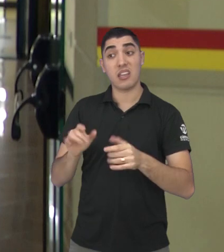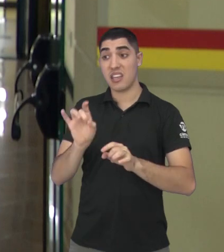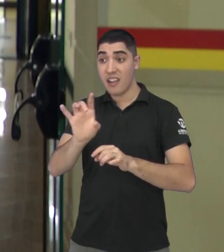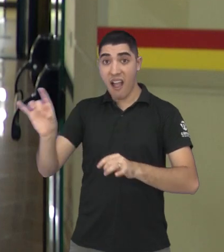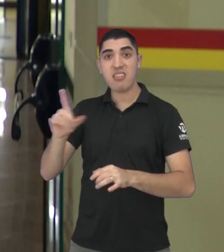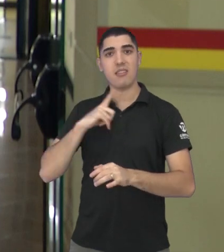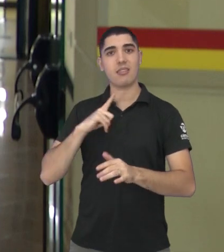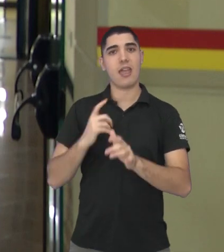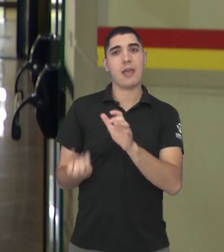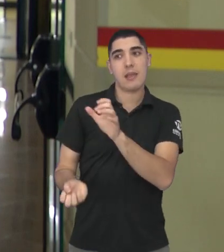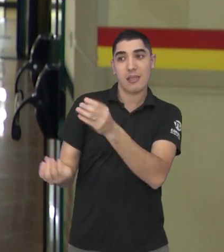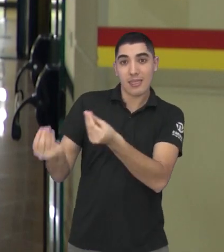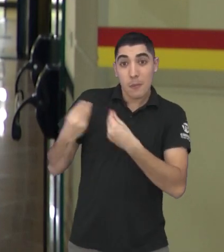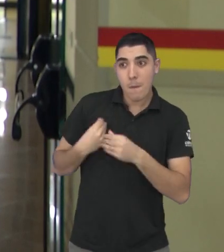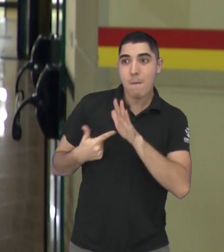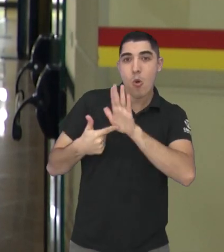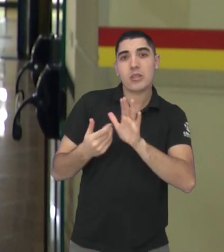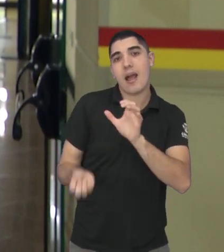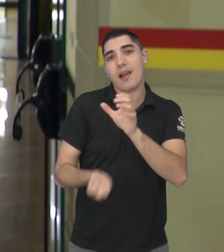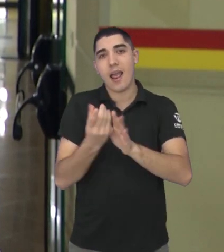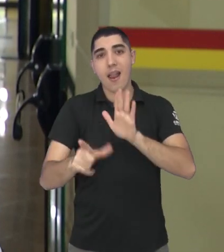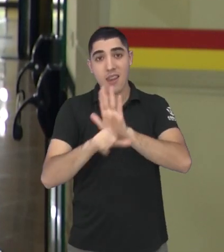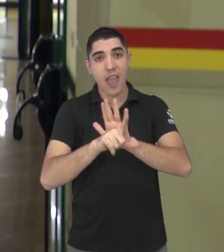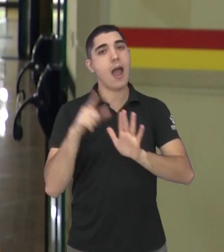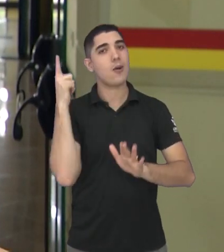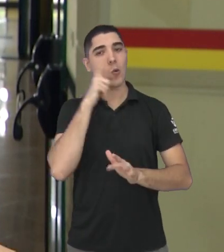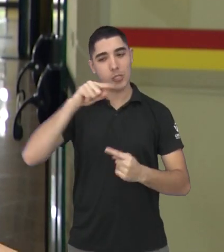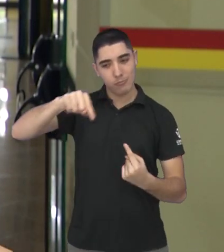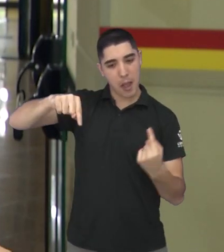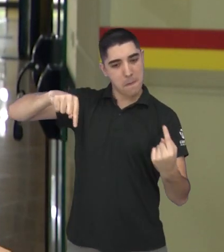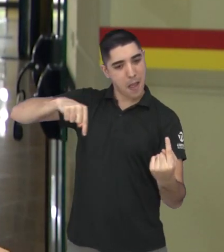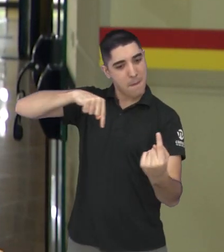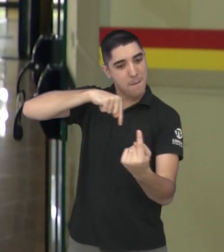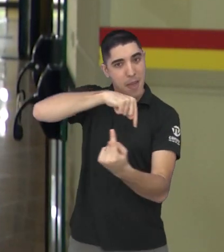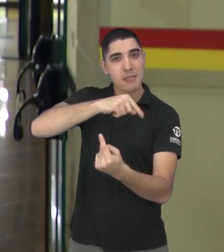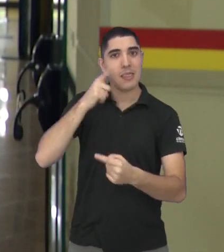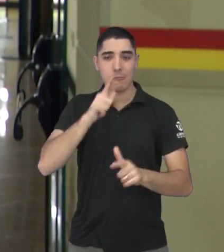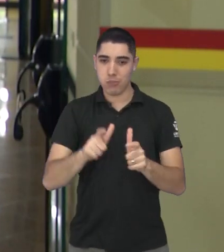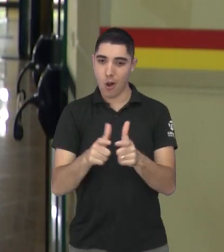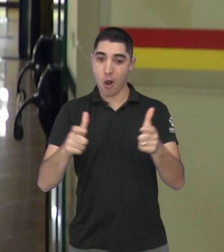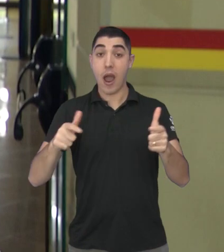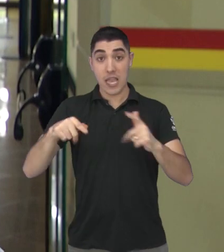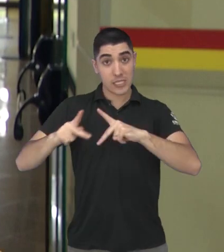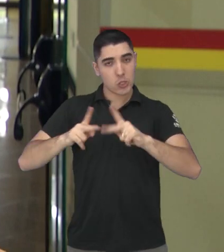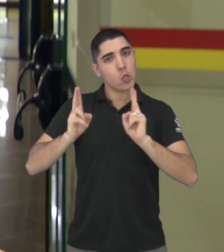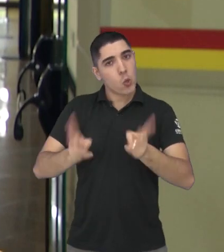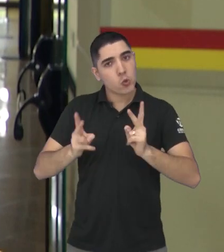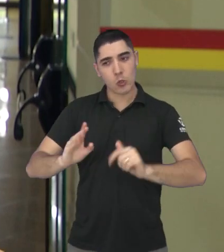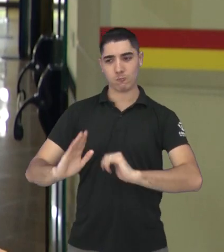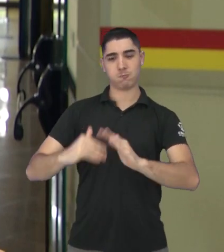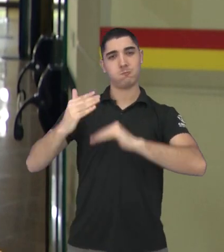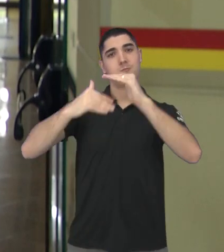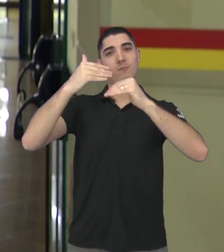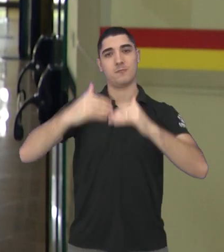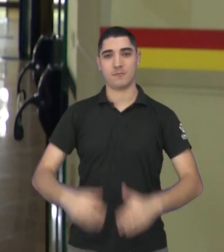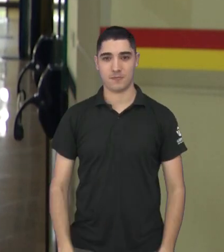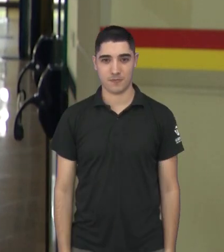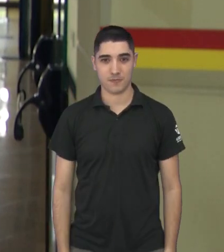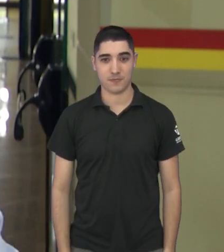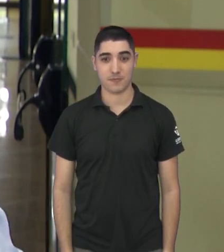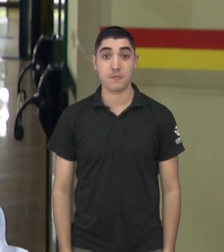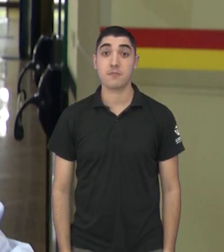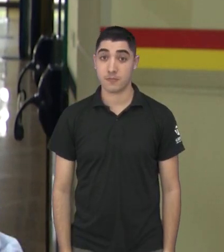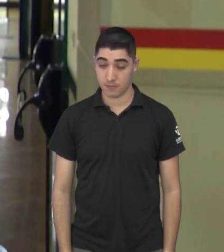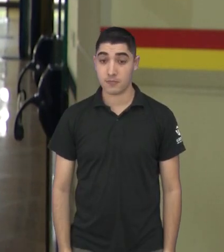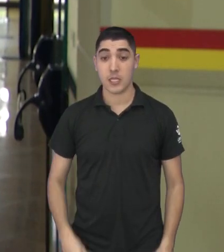especialistas trazem para essa casa e que se transforma em inglês acaba ajudando para que ciclo Virtuoso se prolongue e o nosso município continue sendo essa